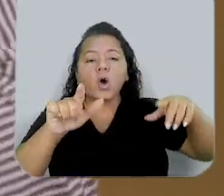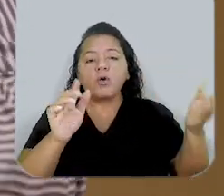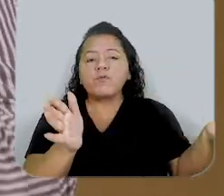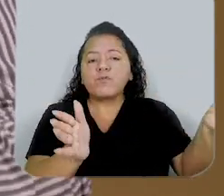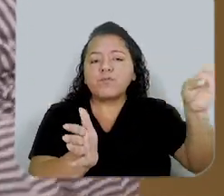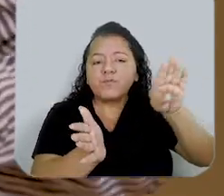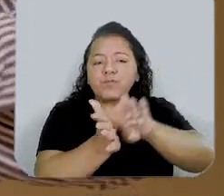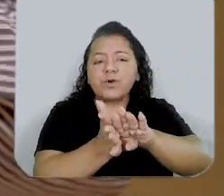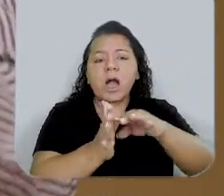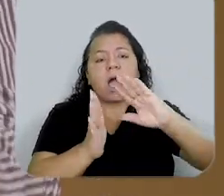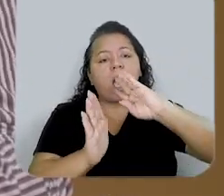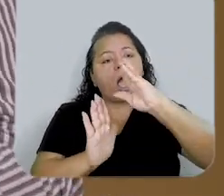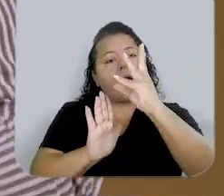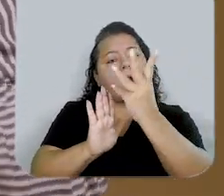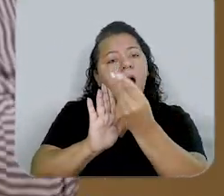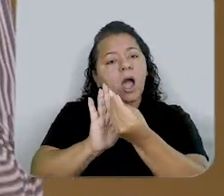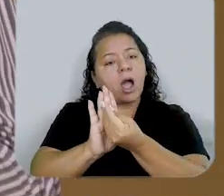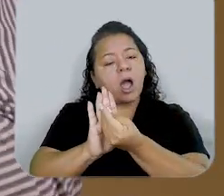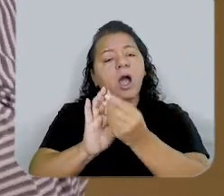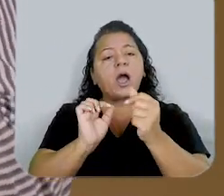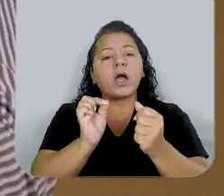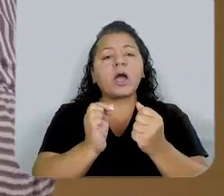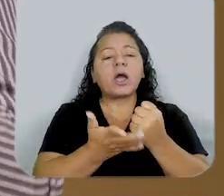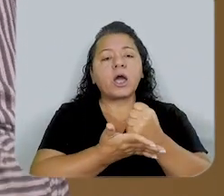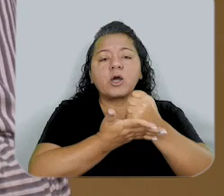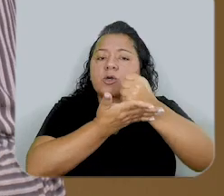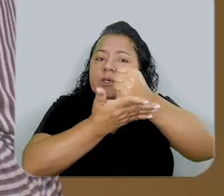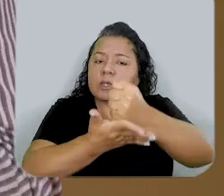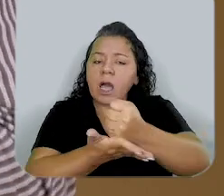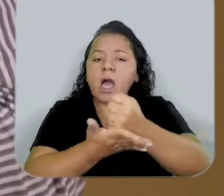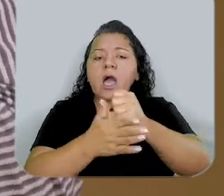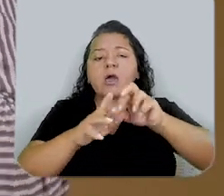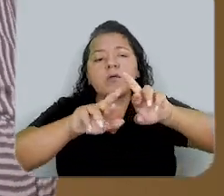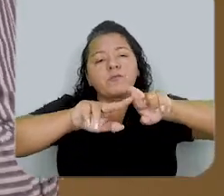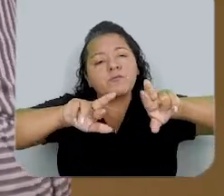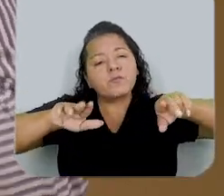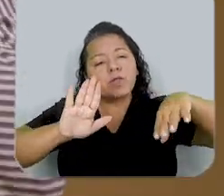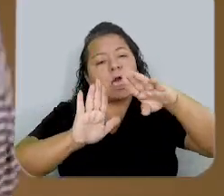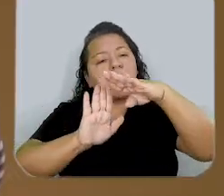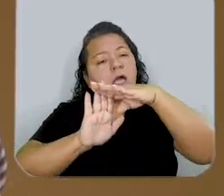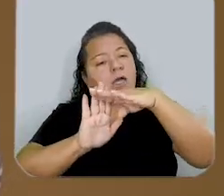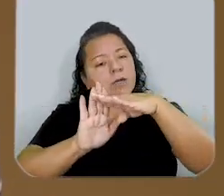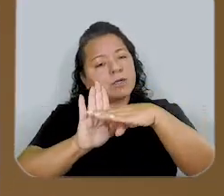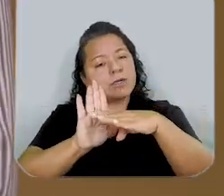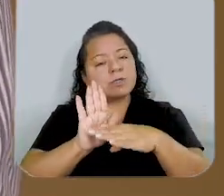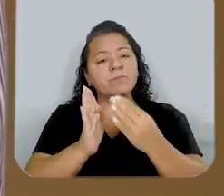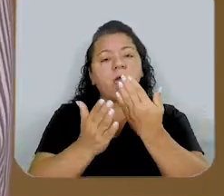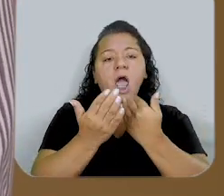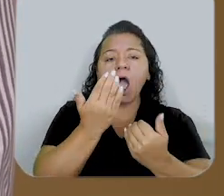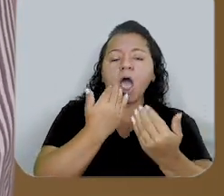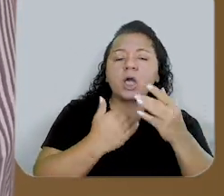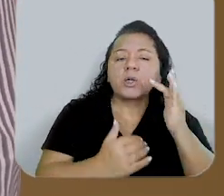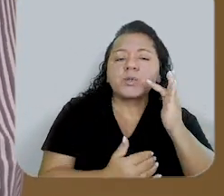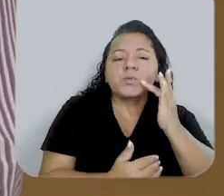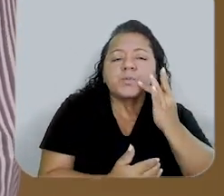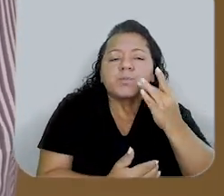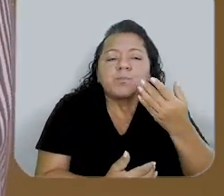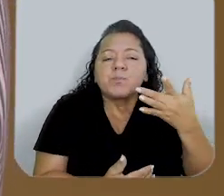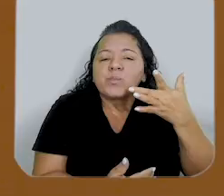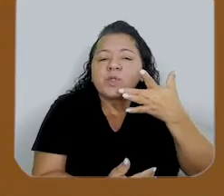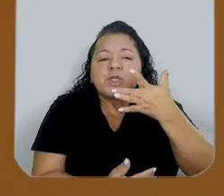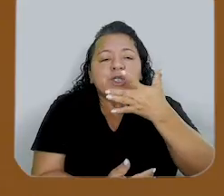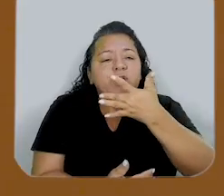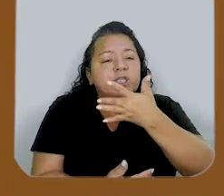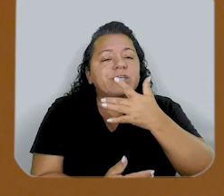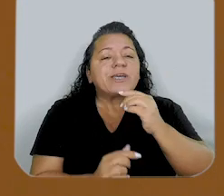e contribuíram na formação desse cardápio variado, complexo e muito saboroso, que é a culinária